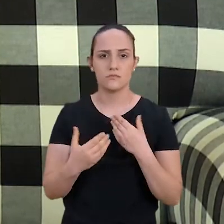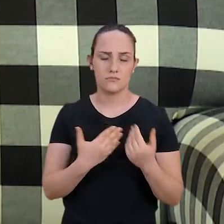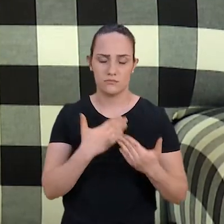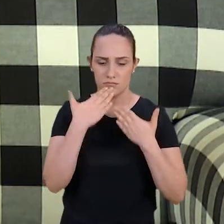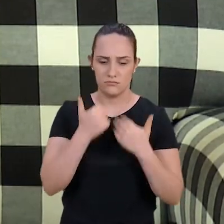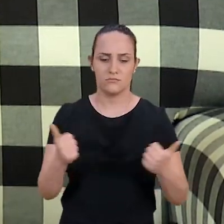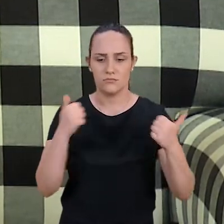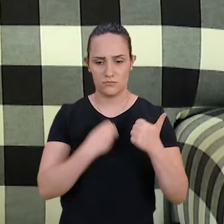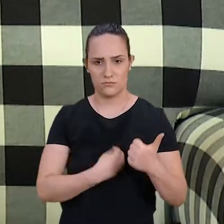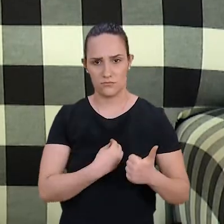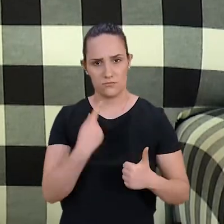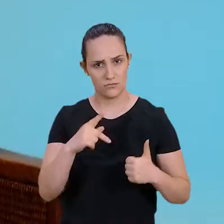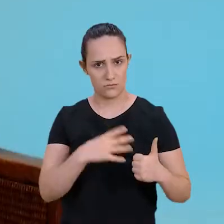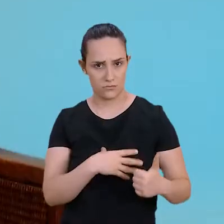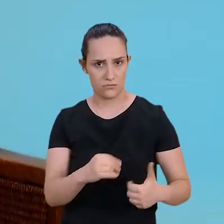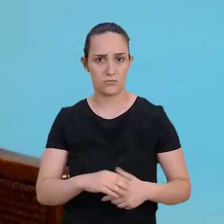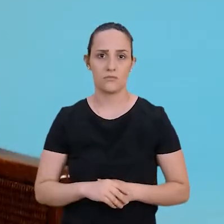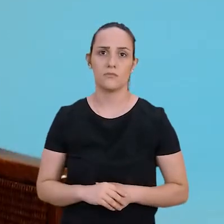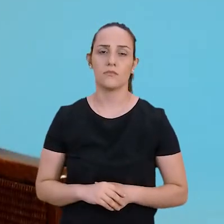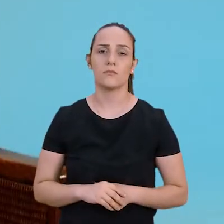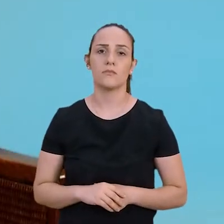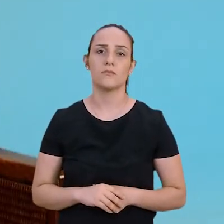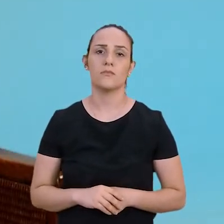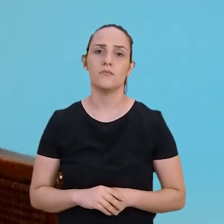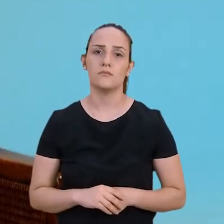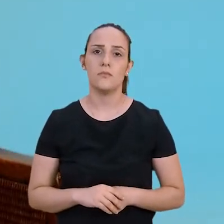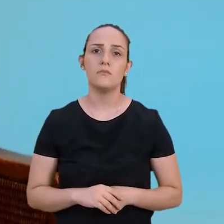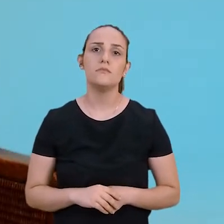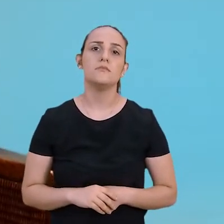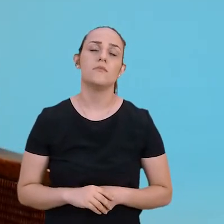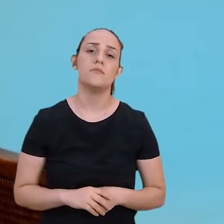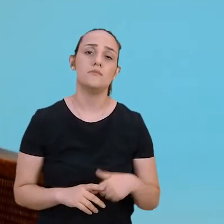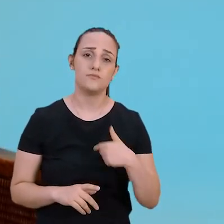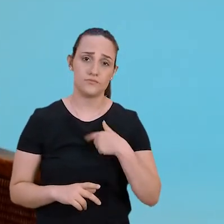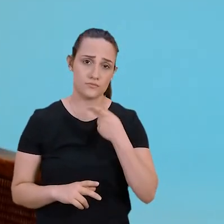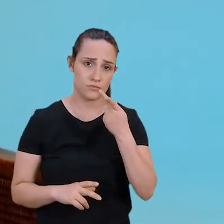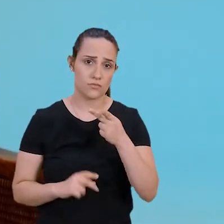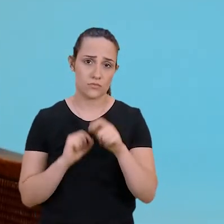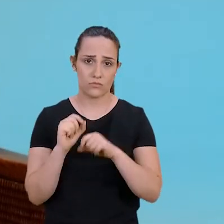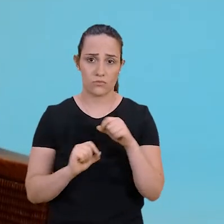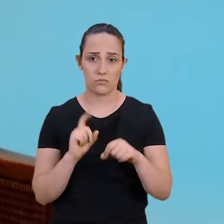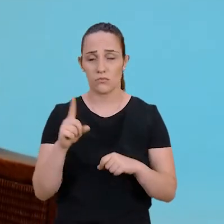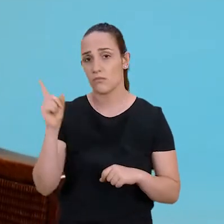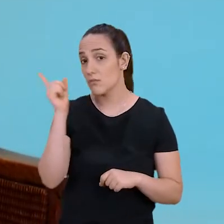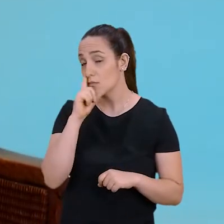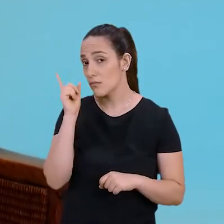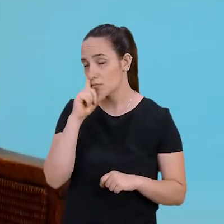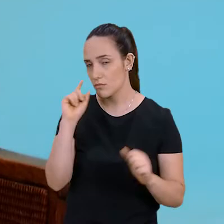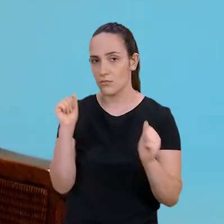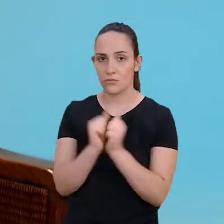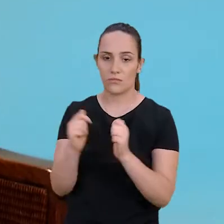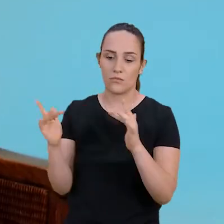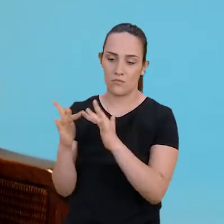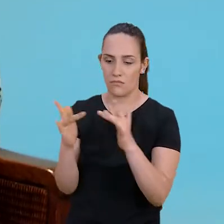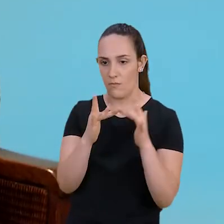seu filho? Então, que nem a gente estava falando no começo, foi das mães. Eu fui